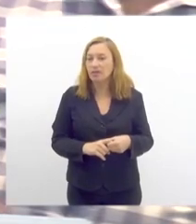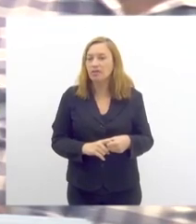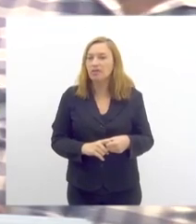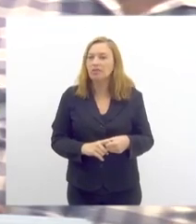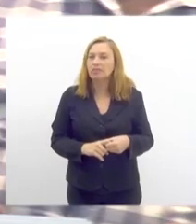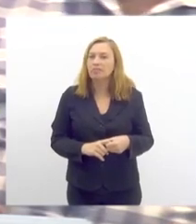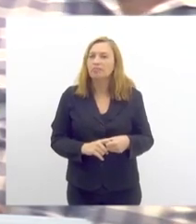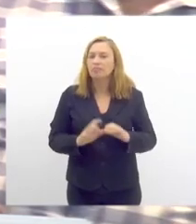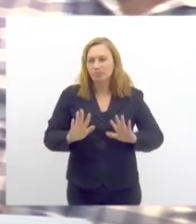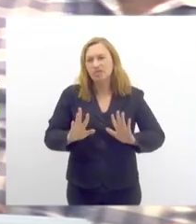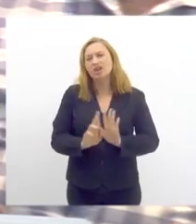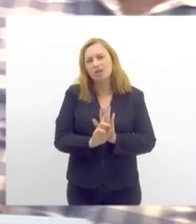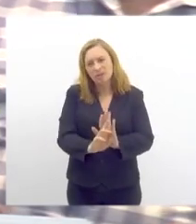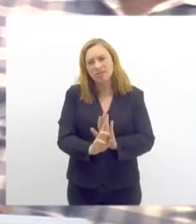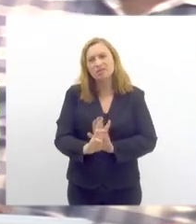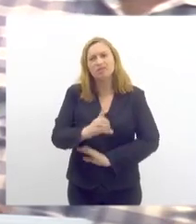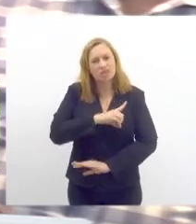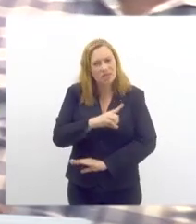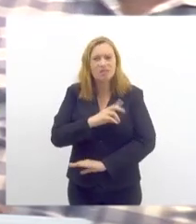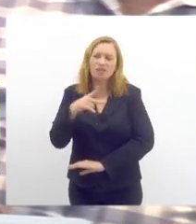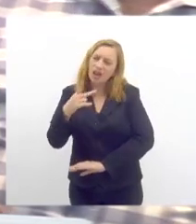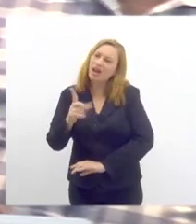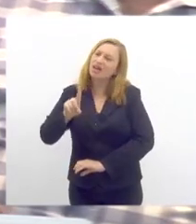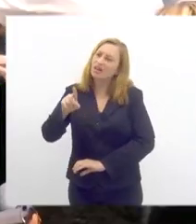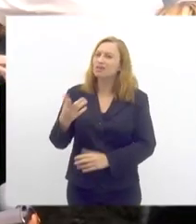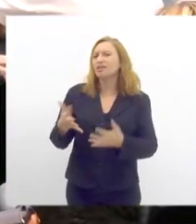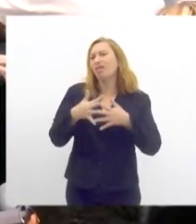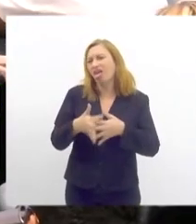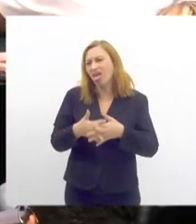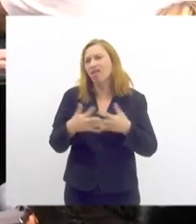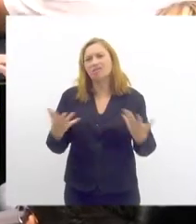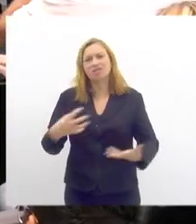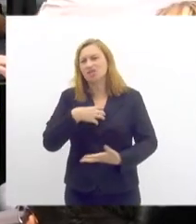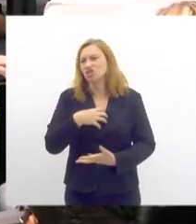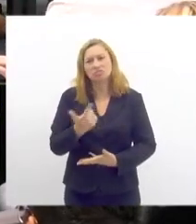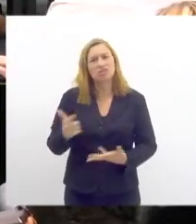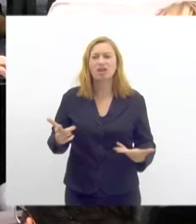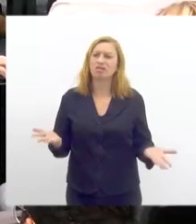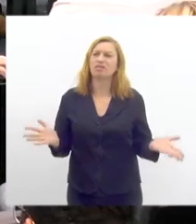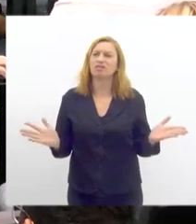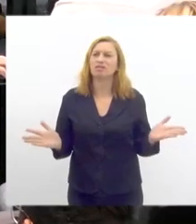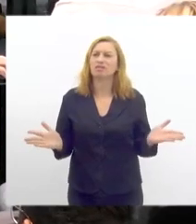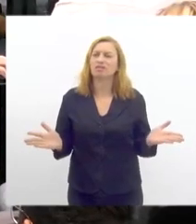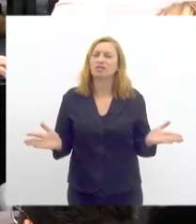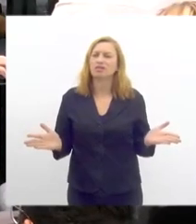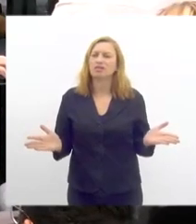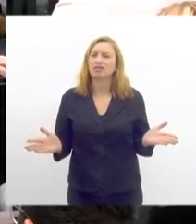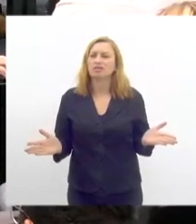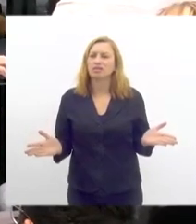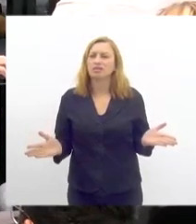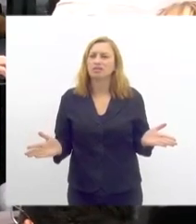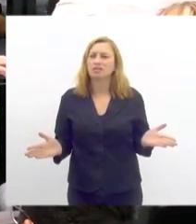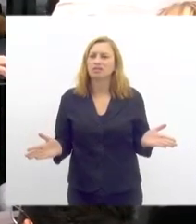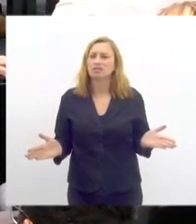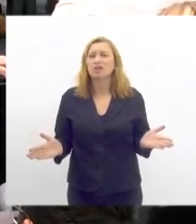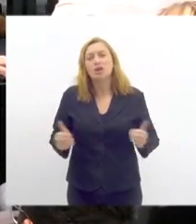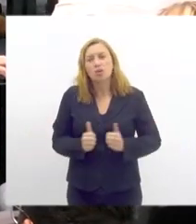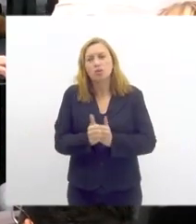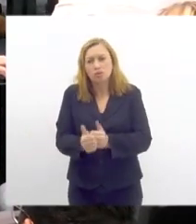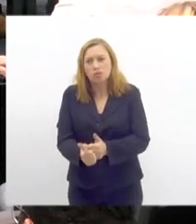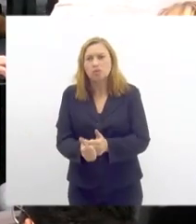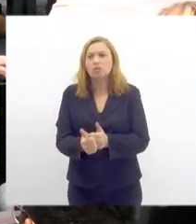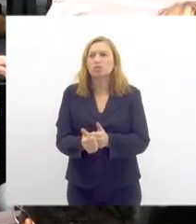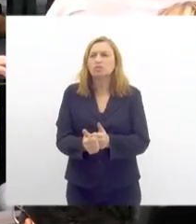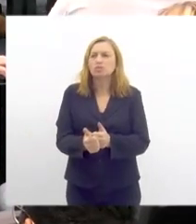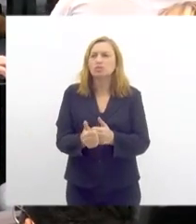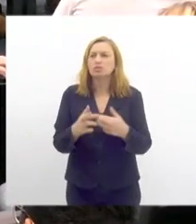gente não deixar o representante do DETRAN falar e virar, isso aqui virou um circo. Aí não tem sentido. Gente, após... Uma boa. Toda forma que eu conduzo a todas as